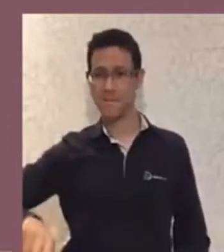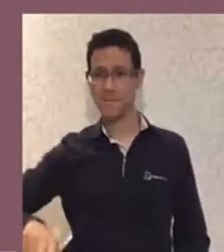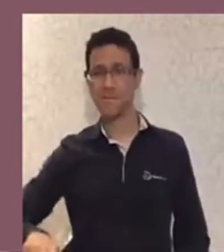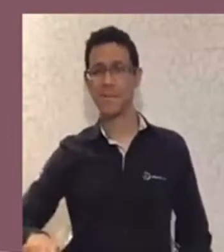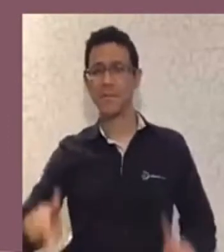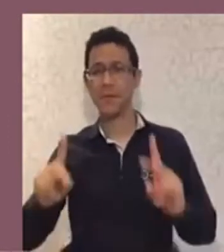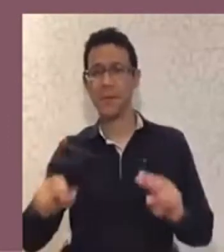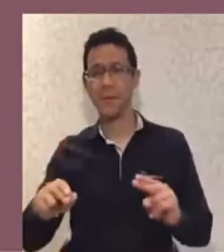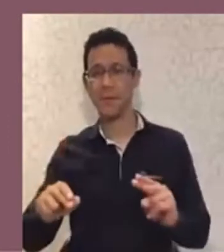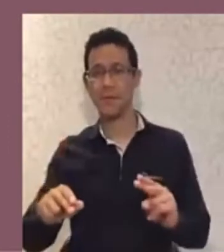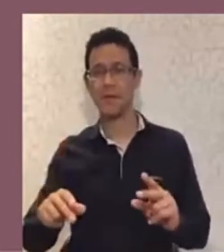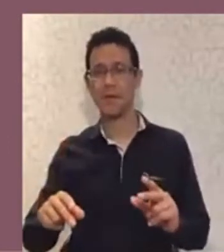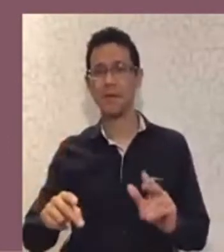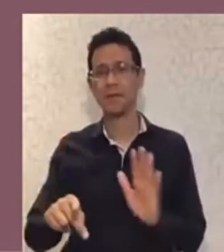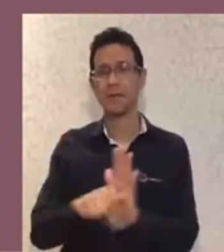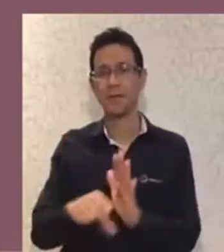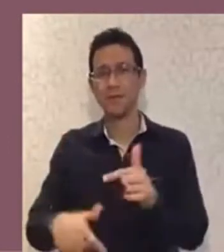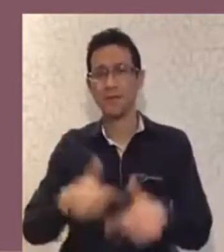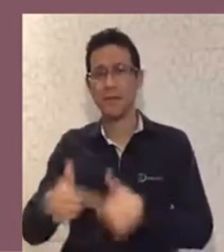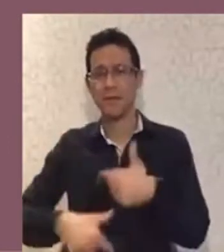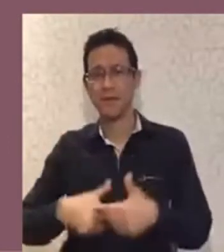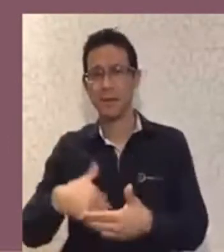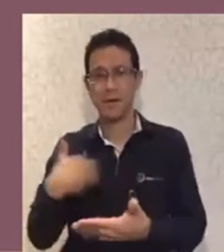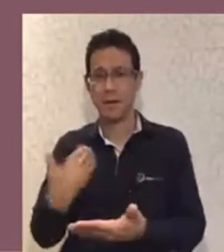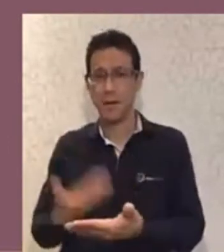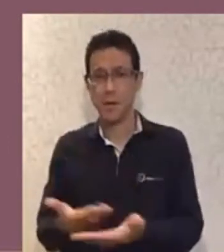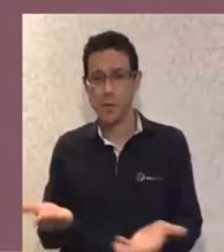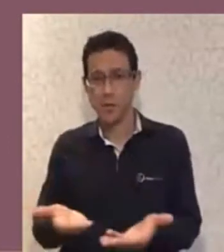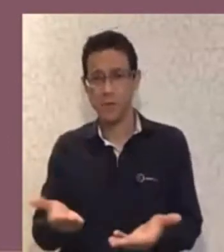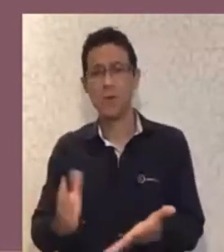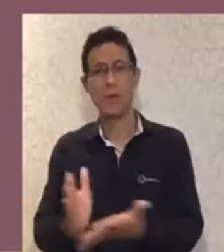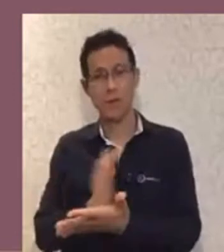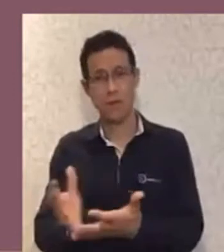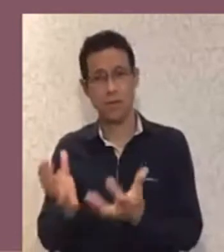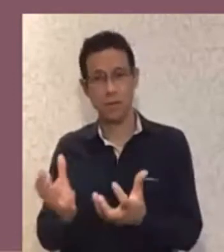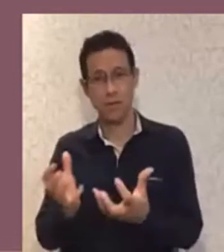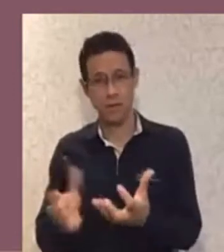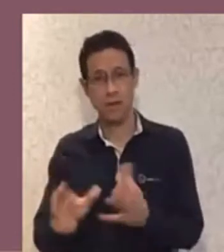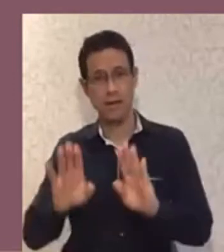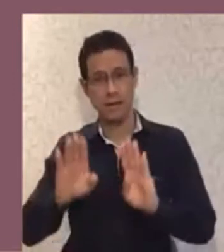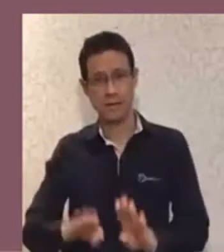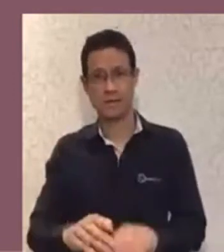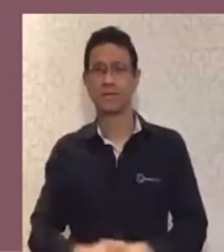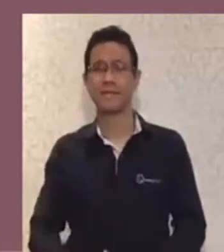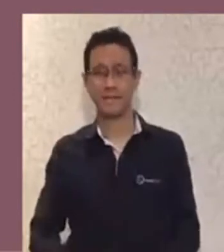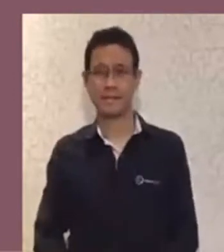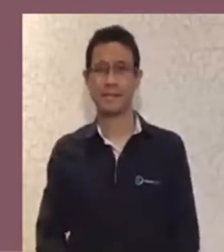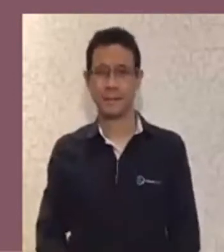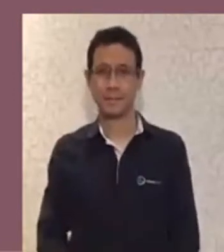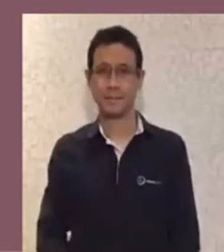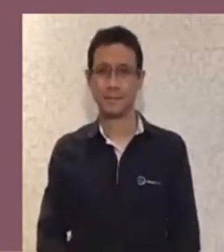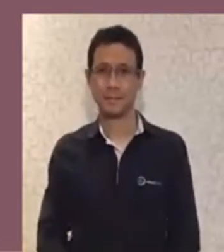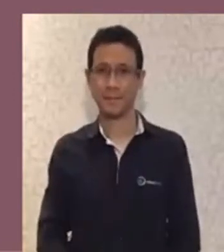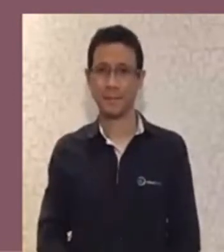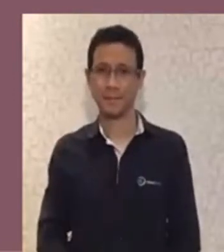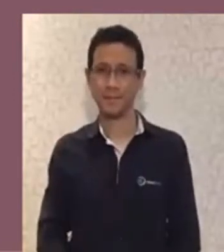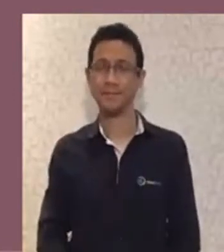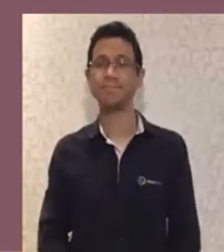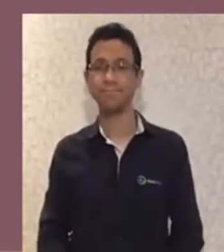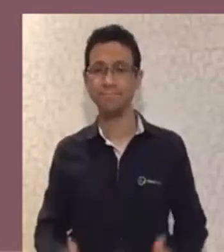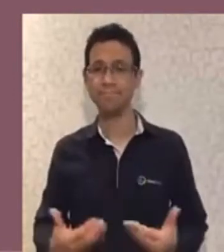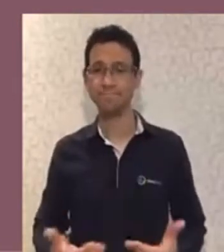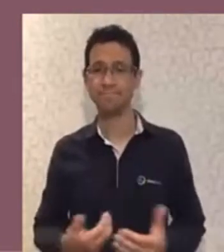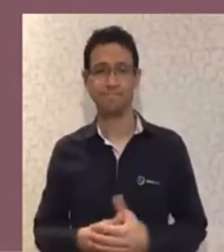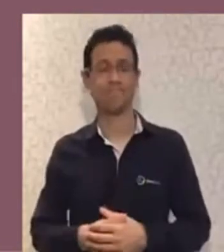trabalho, como até hoje muitos pretendem que assim seja. Não é? Mas como